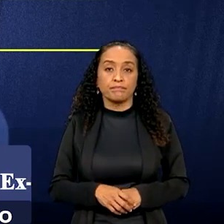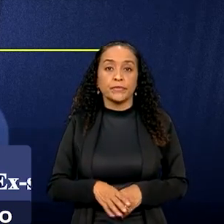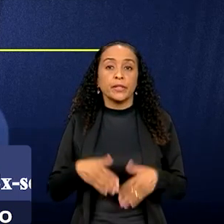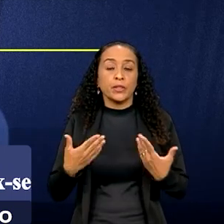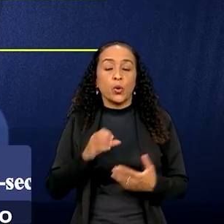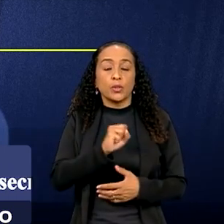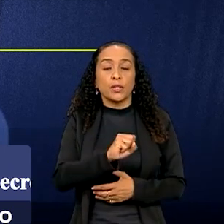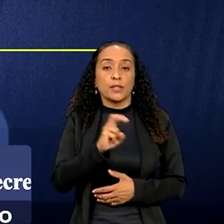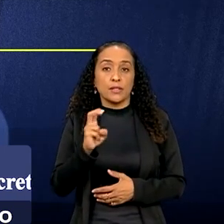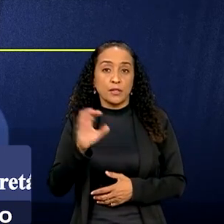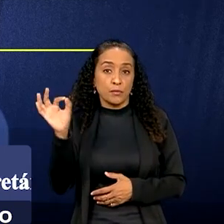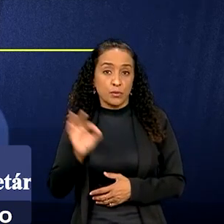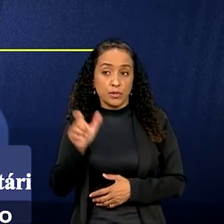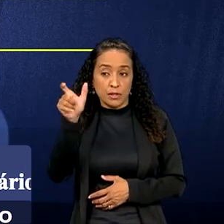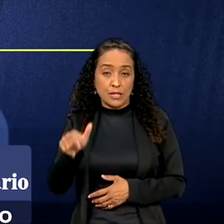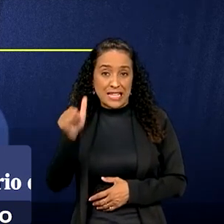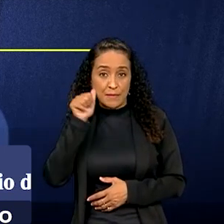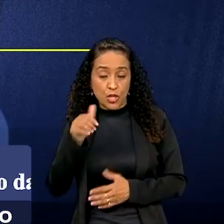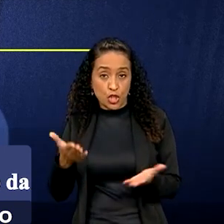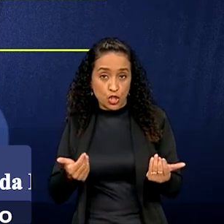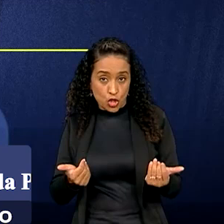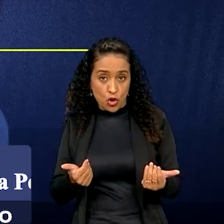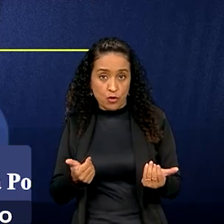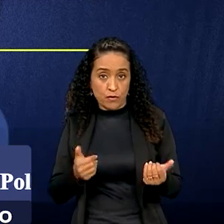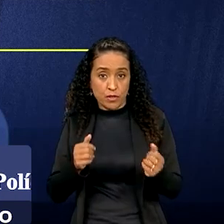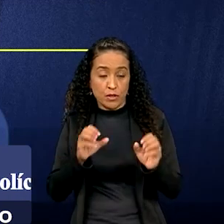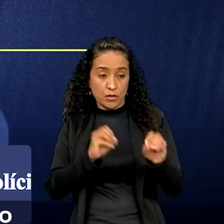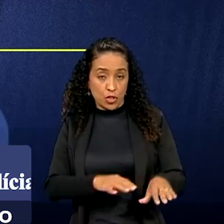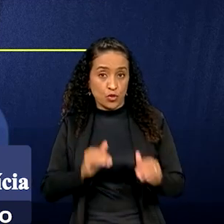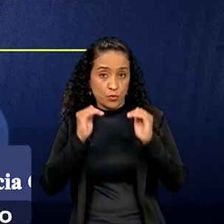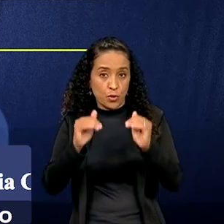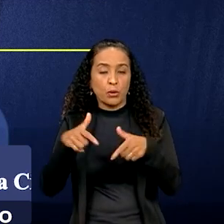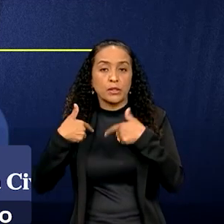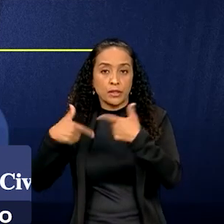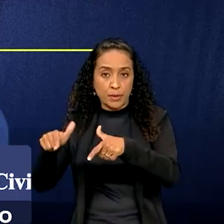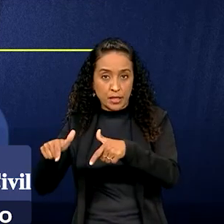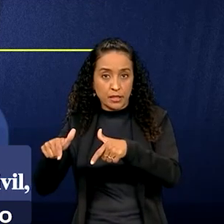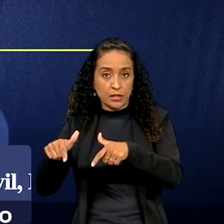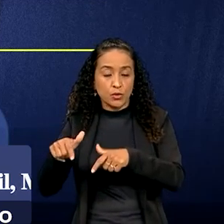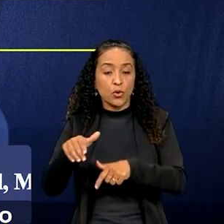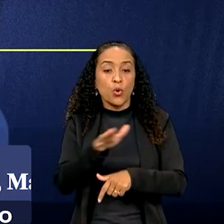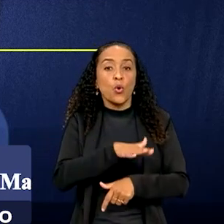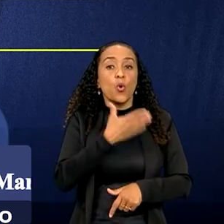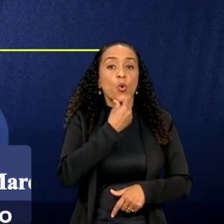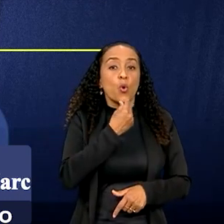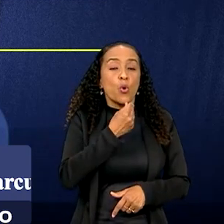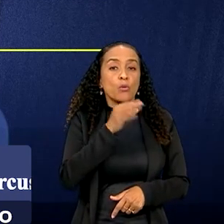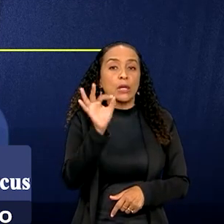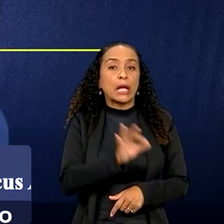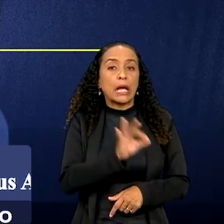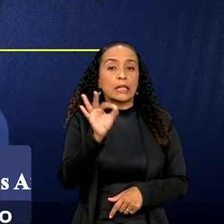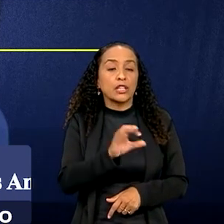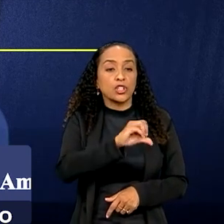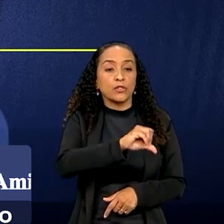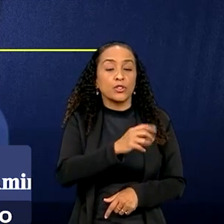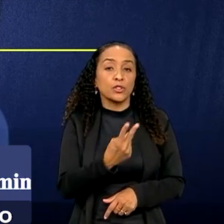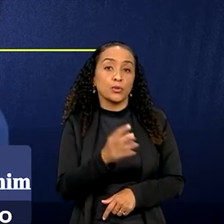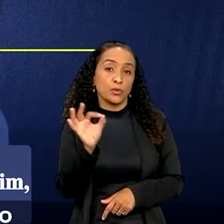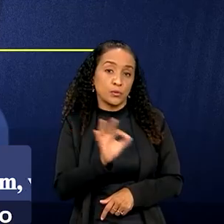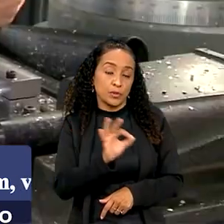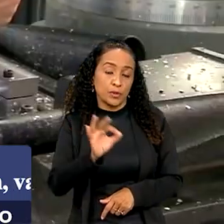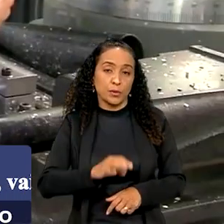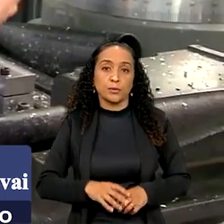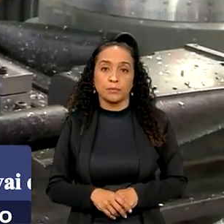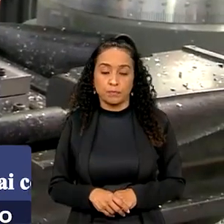Enquanto 85% das mulheres jovens com ensino superior estão empregadas, entre os homens, essa taxa é de